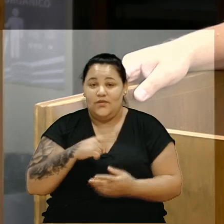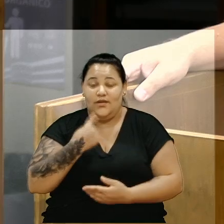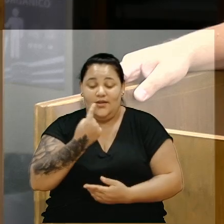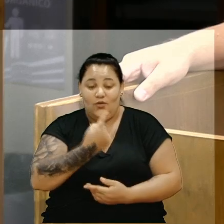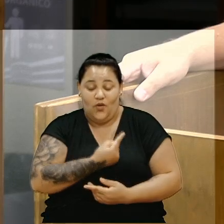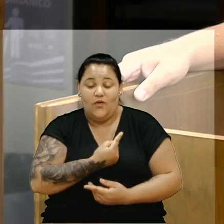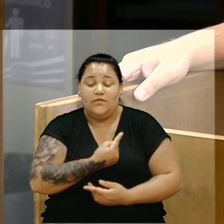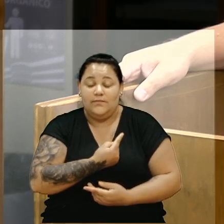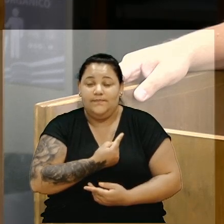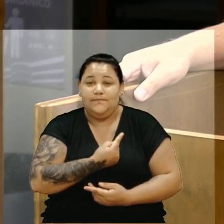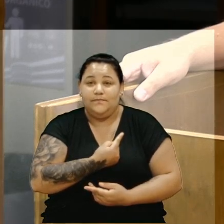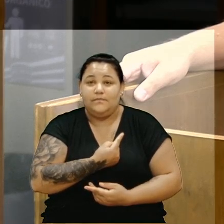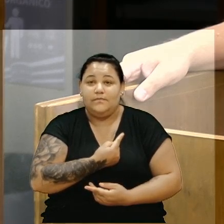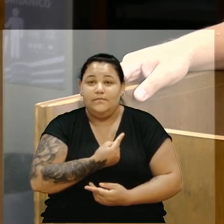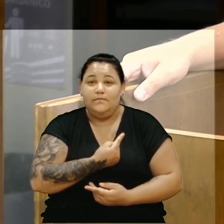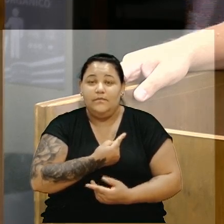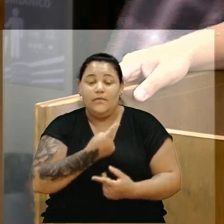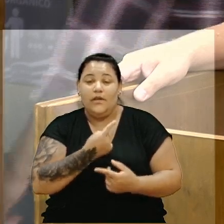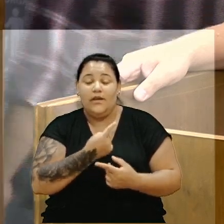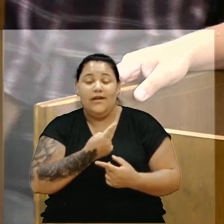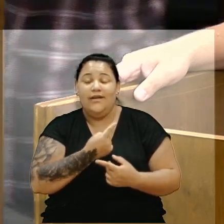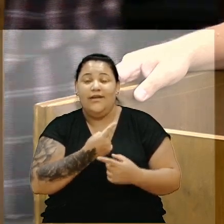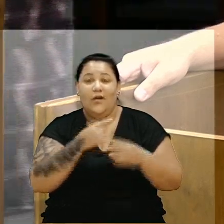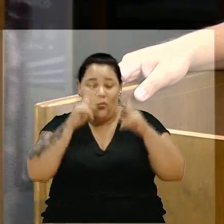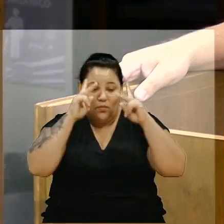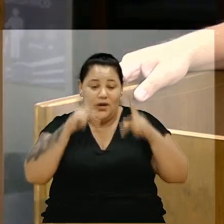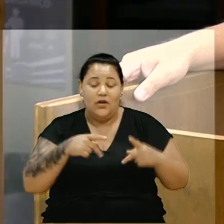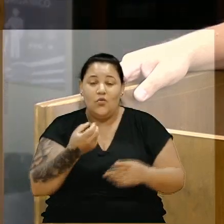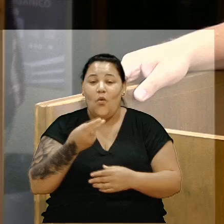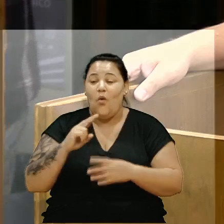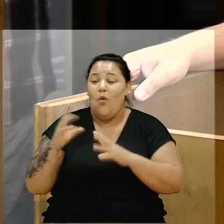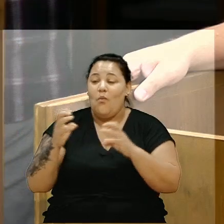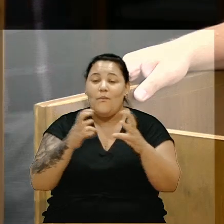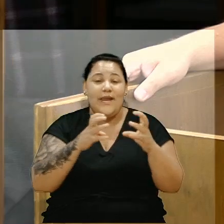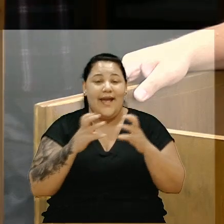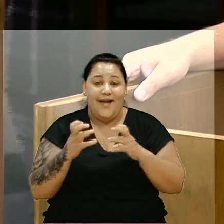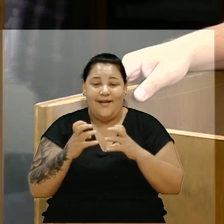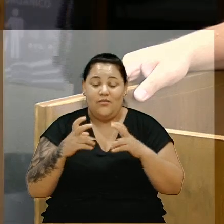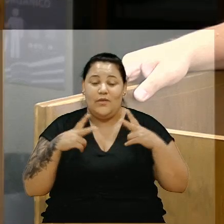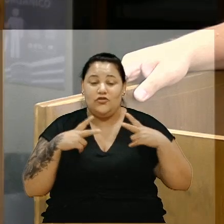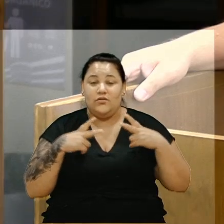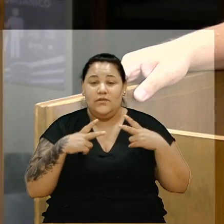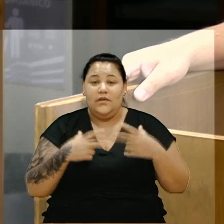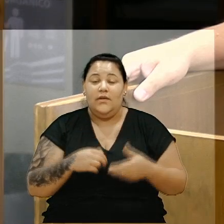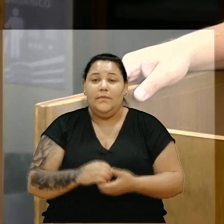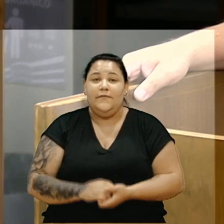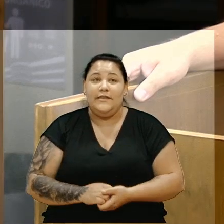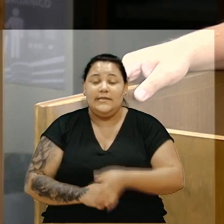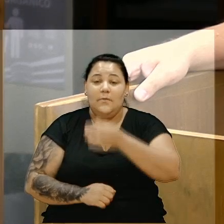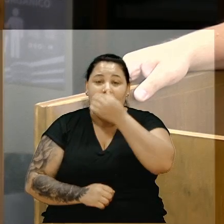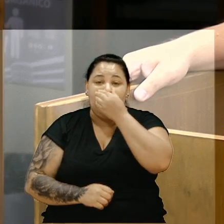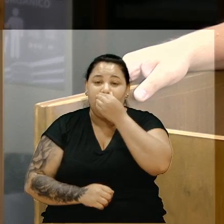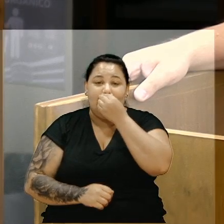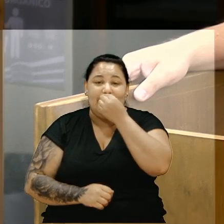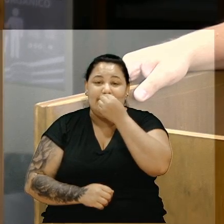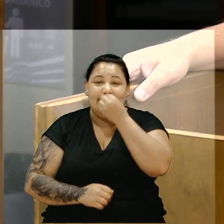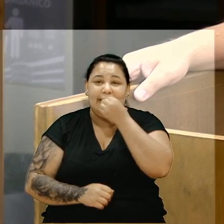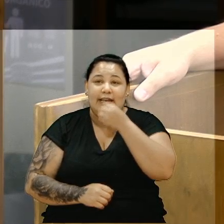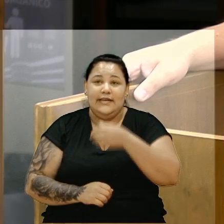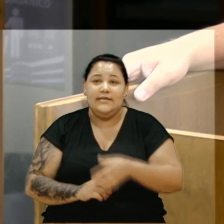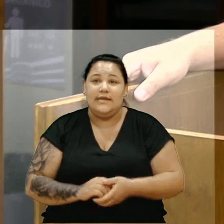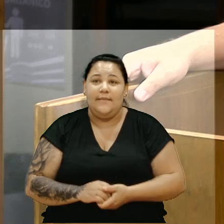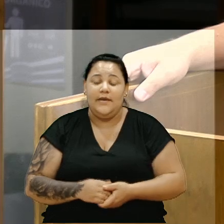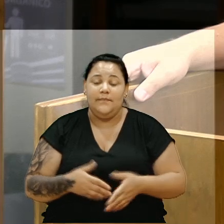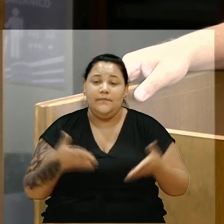deixar de ser humanos ou muitas vezes brigar na parte pessoal. Isso nunca vai acontecer. Hoje, aqui, como